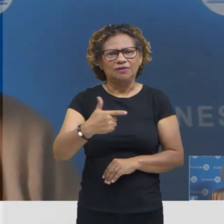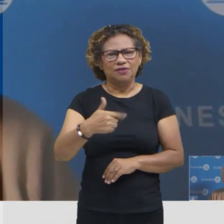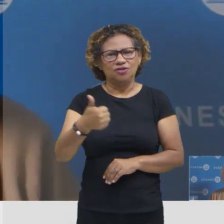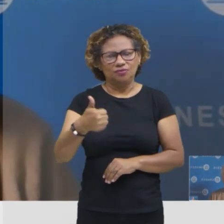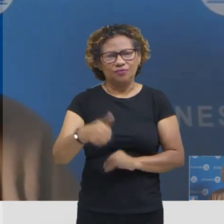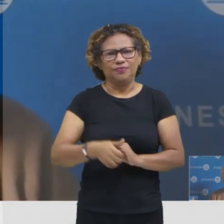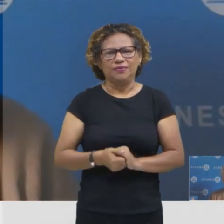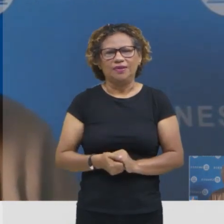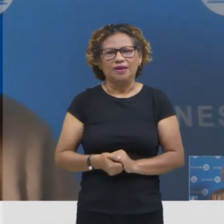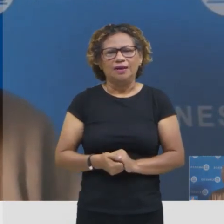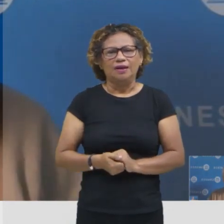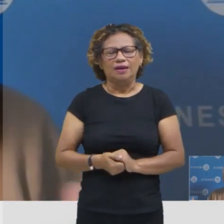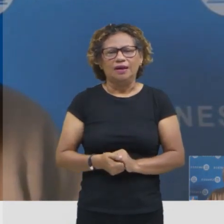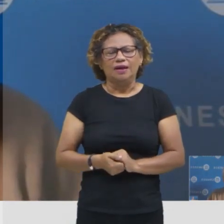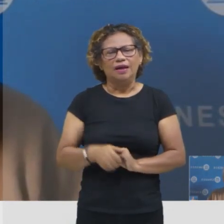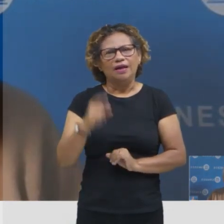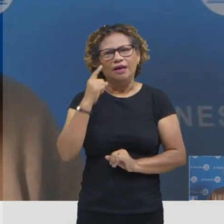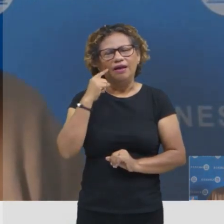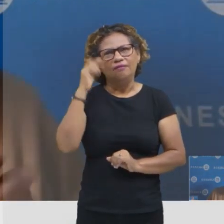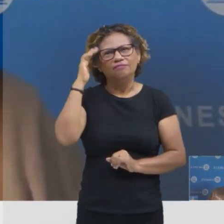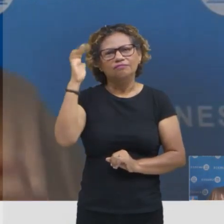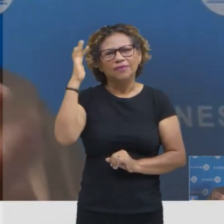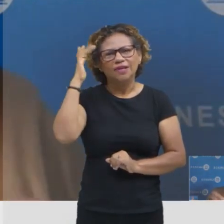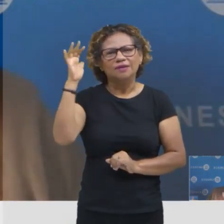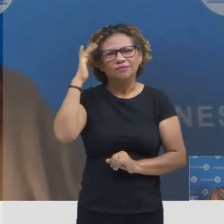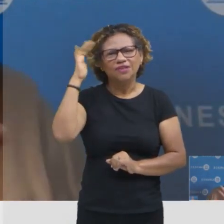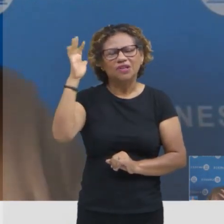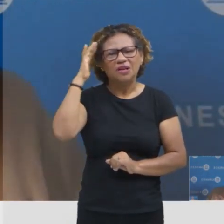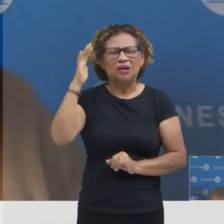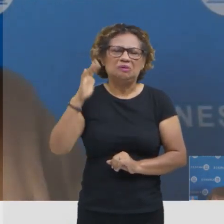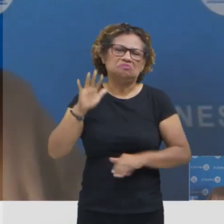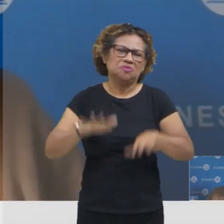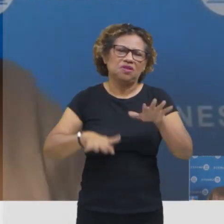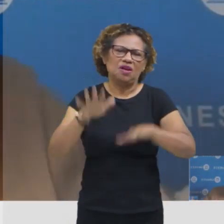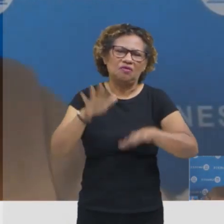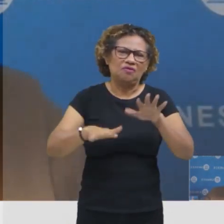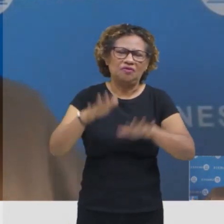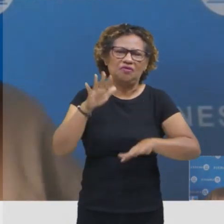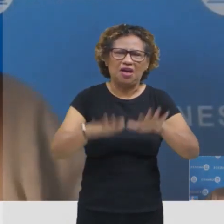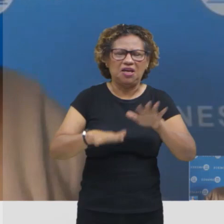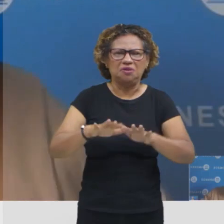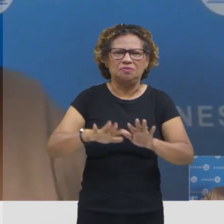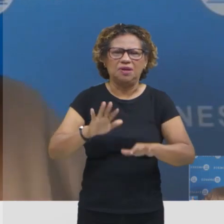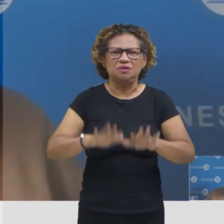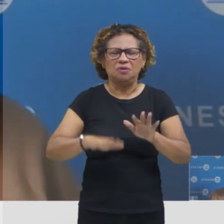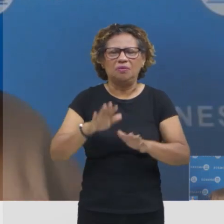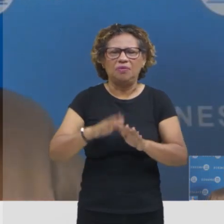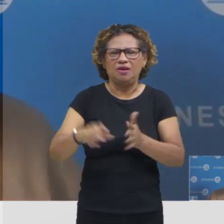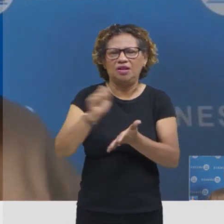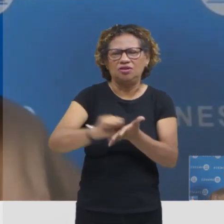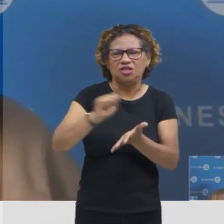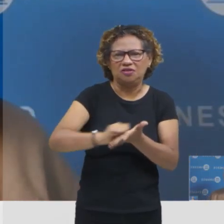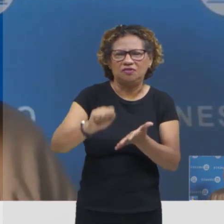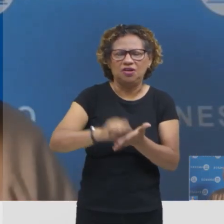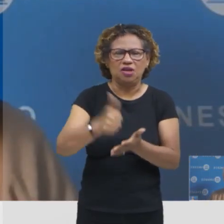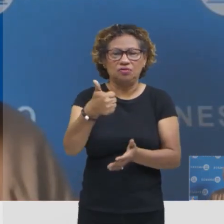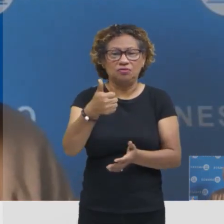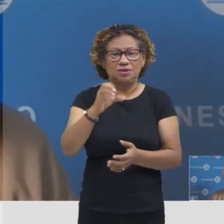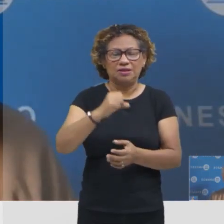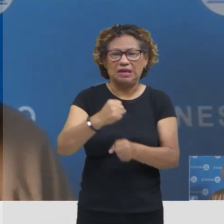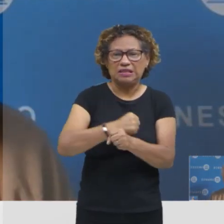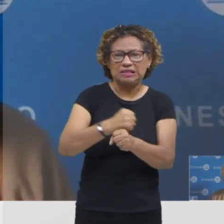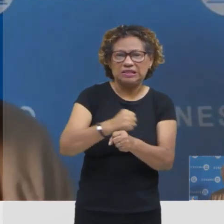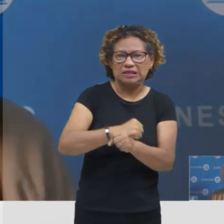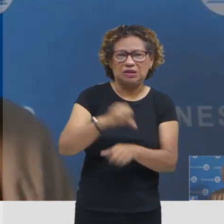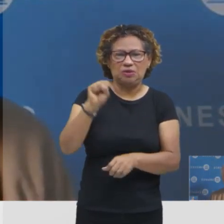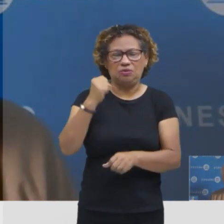não é? É um texto em que eu, em grande medida, é um texto talvez com, não sei, 10 anos, 8 anos, não sei, um texto já